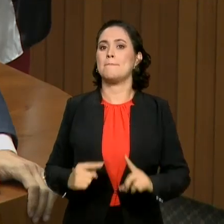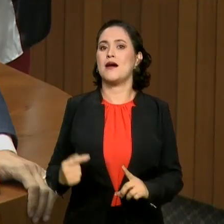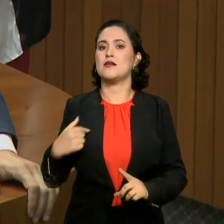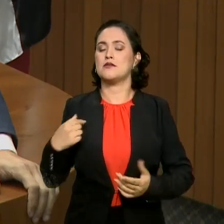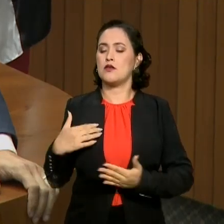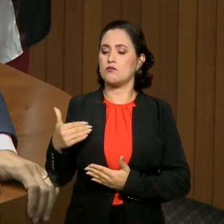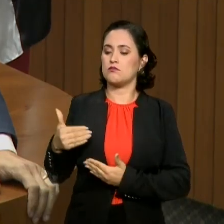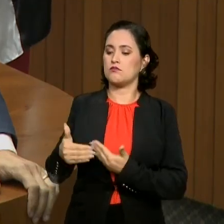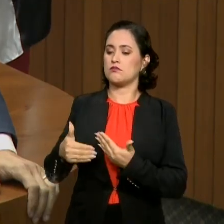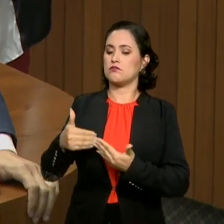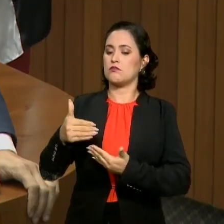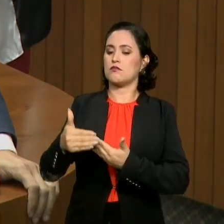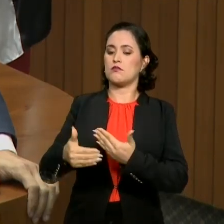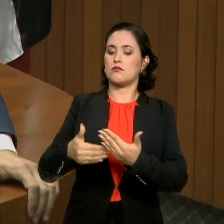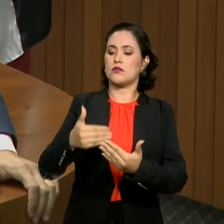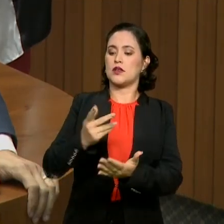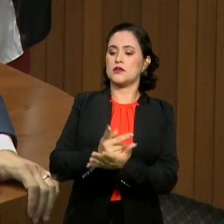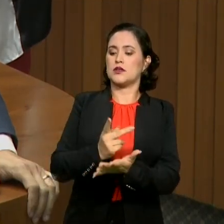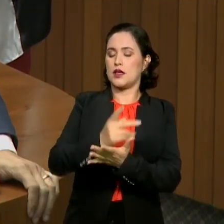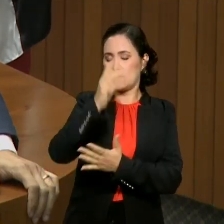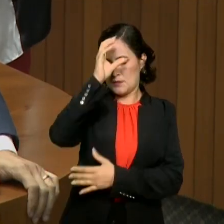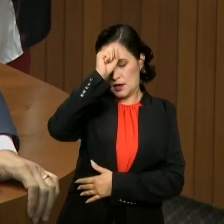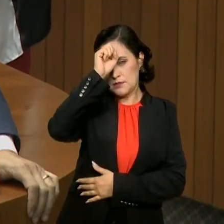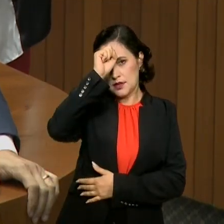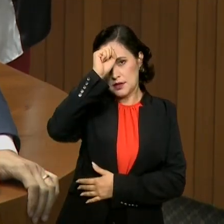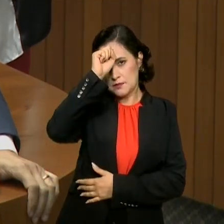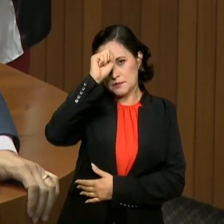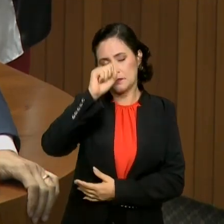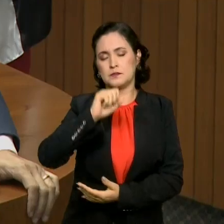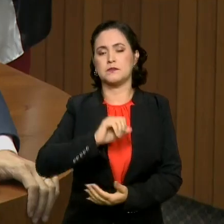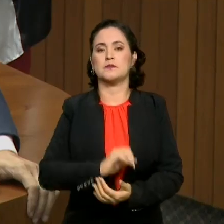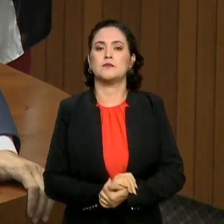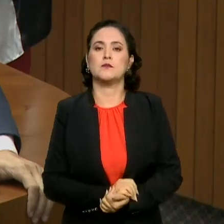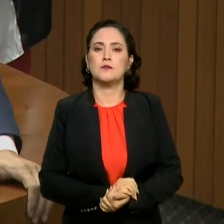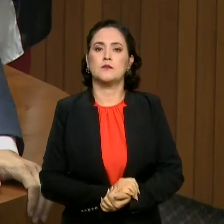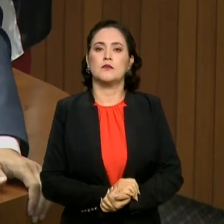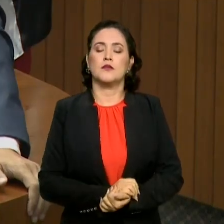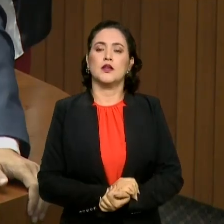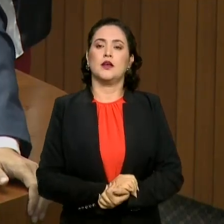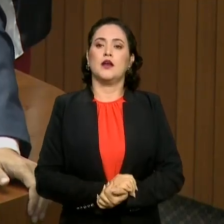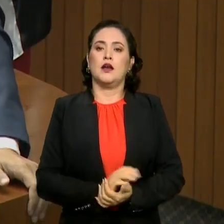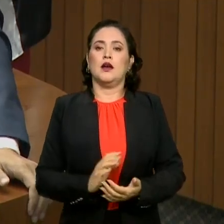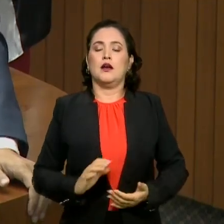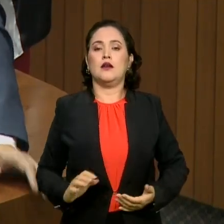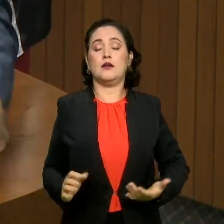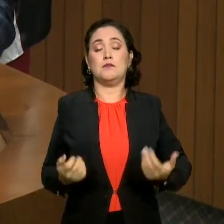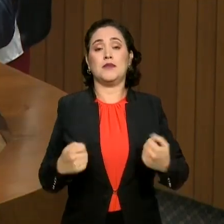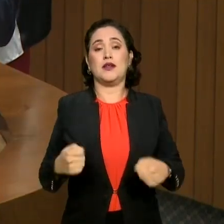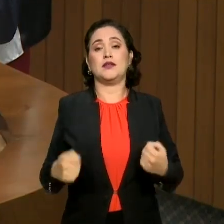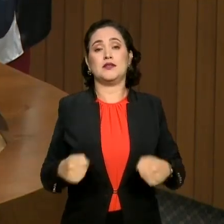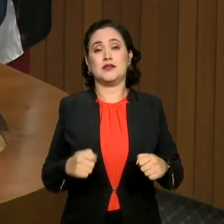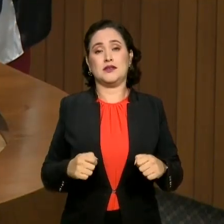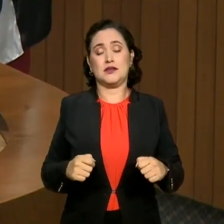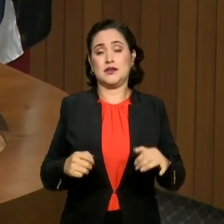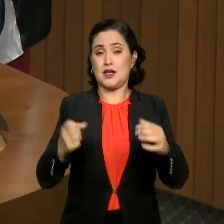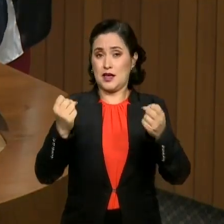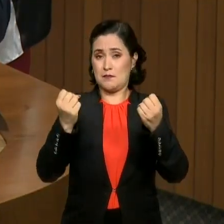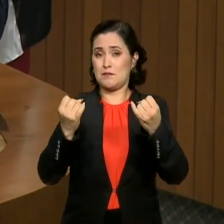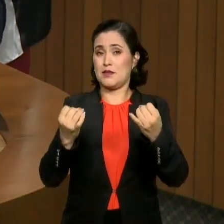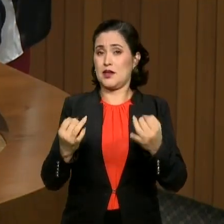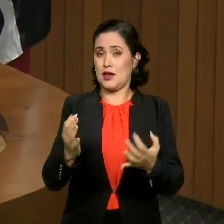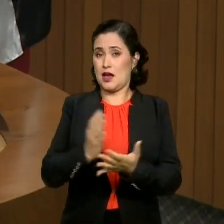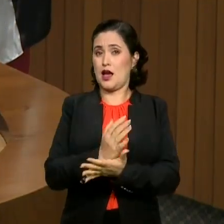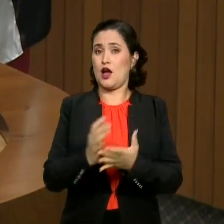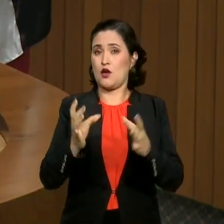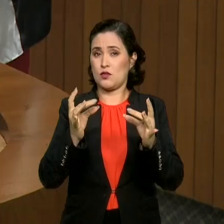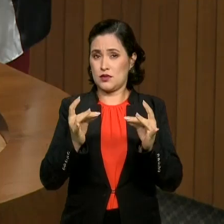construção. Vamos lá, o senhor falou aqui, aí algumas correções fazem necessárias para... Feitos esses esclarecimentos aí sob